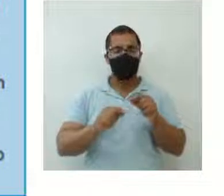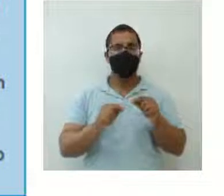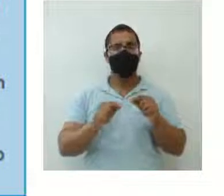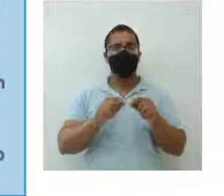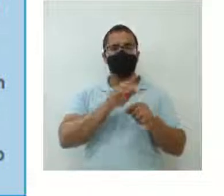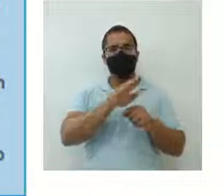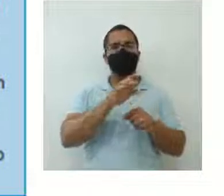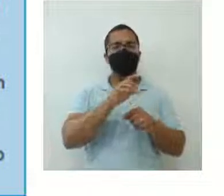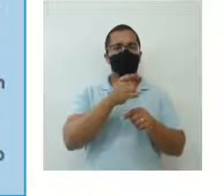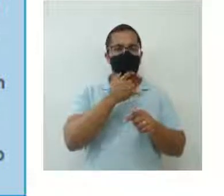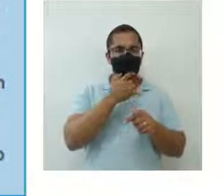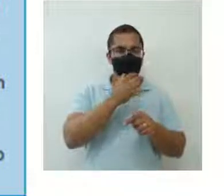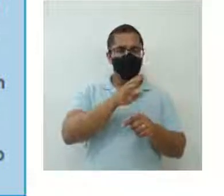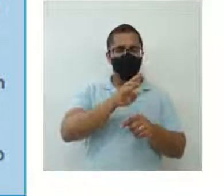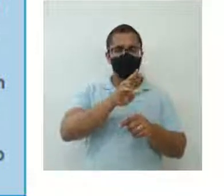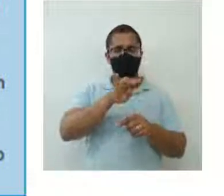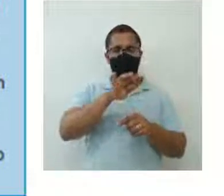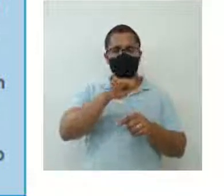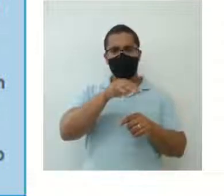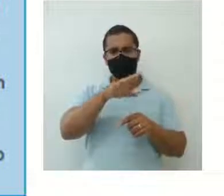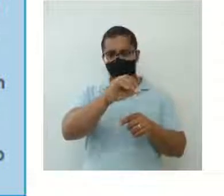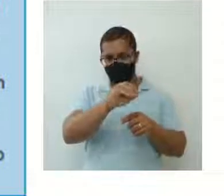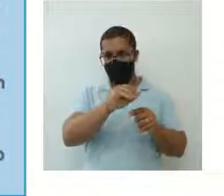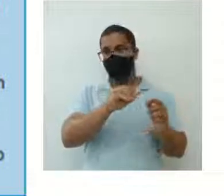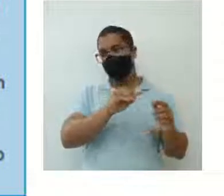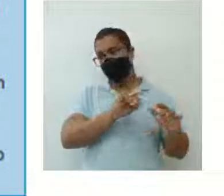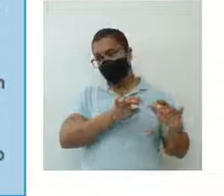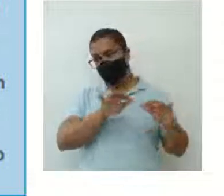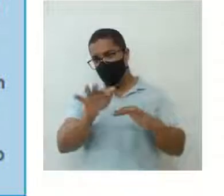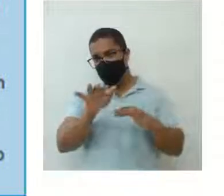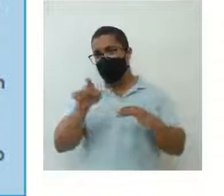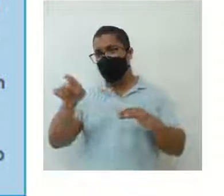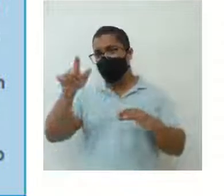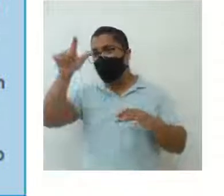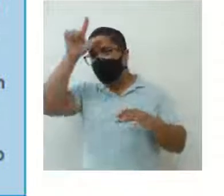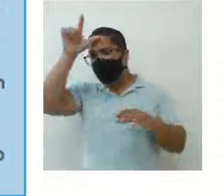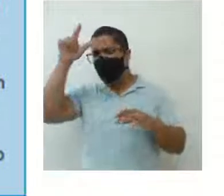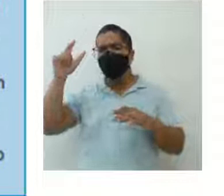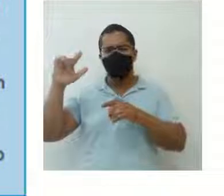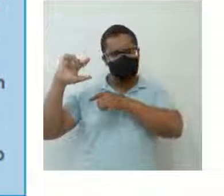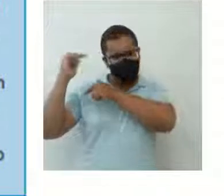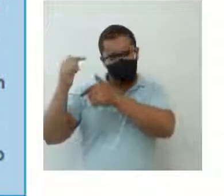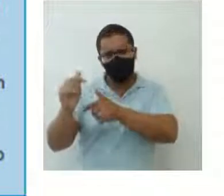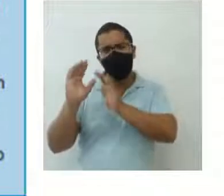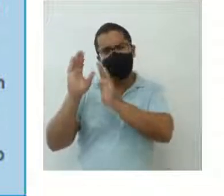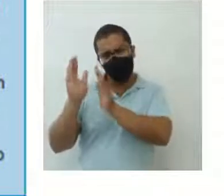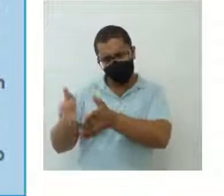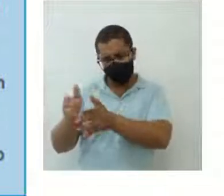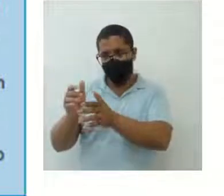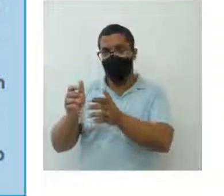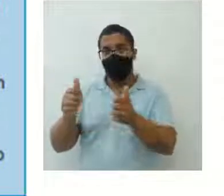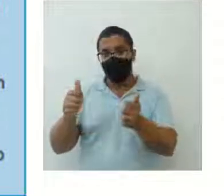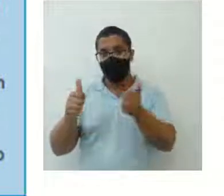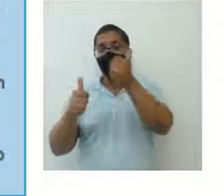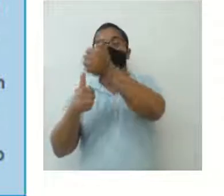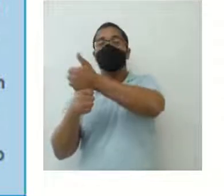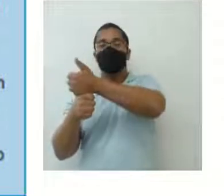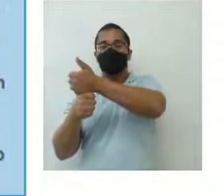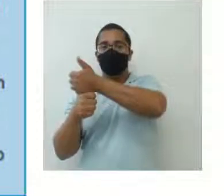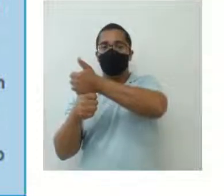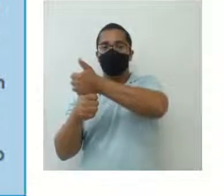britânicos terem substituído os líderes tradicionais por outros líderes,